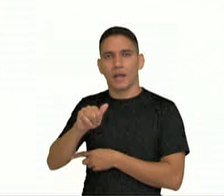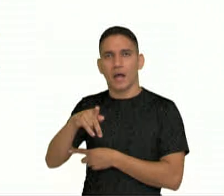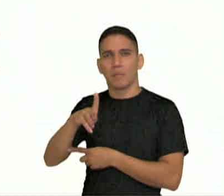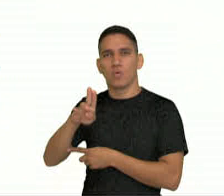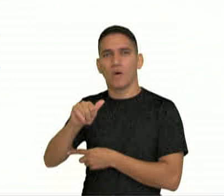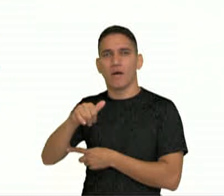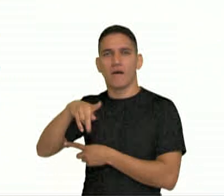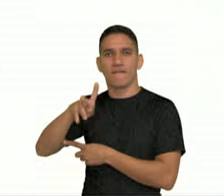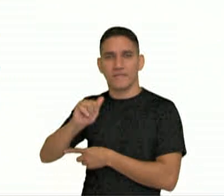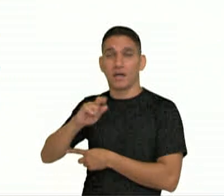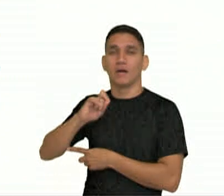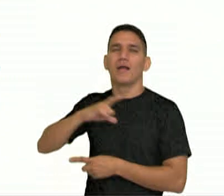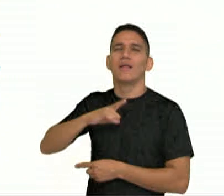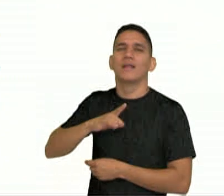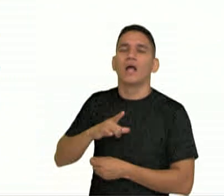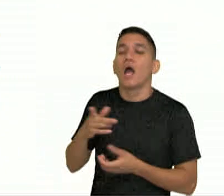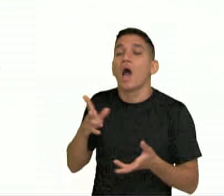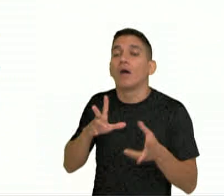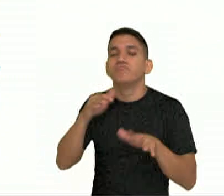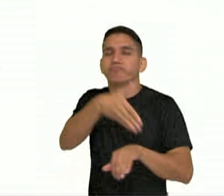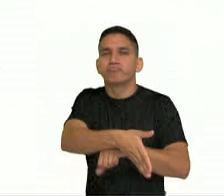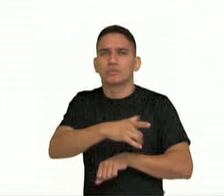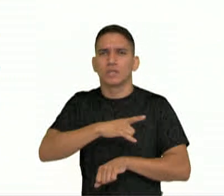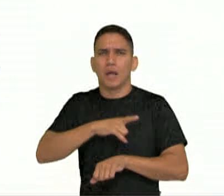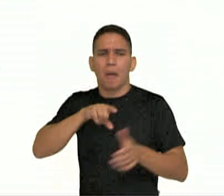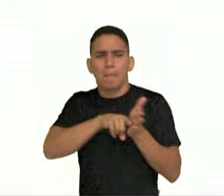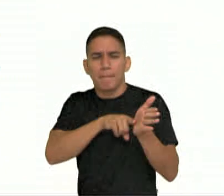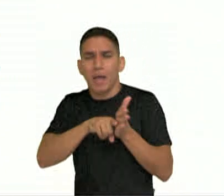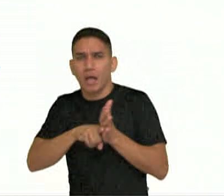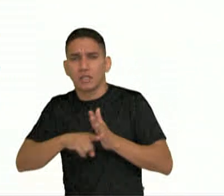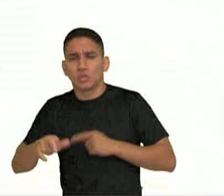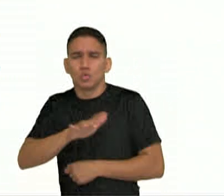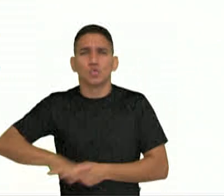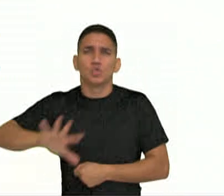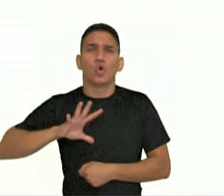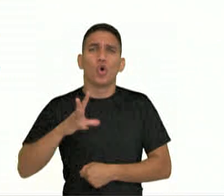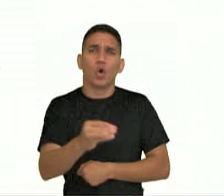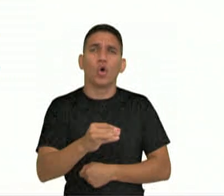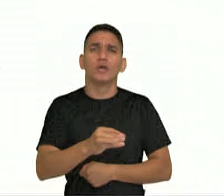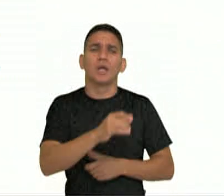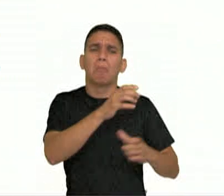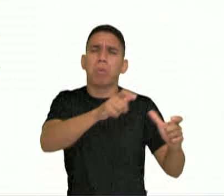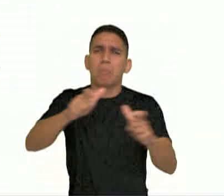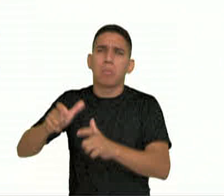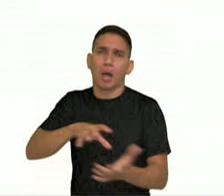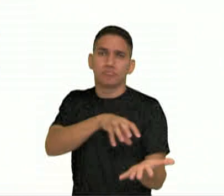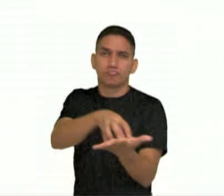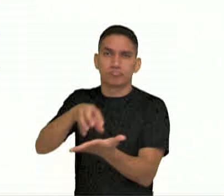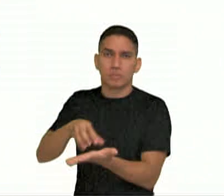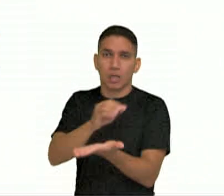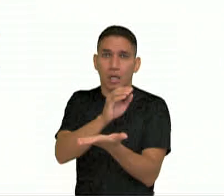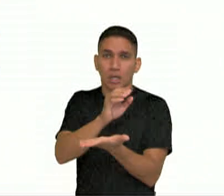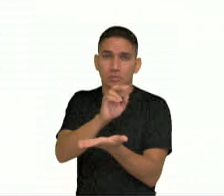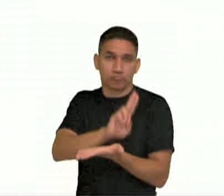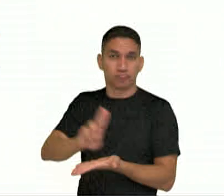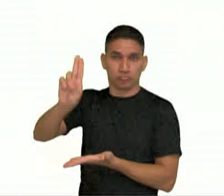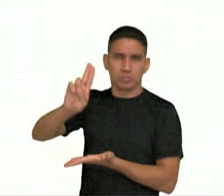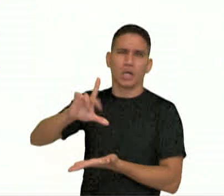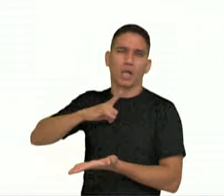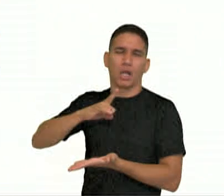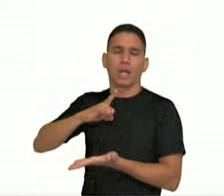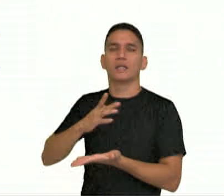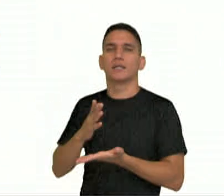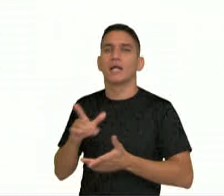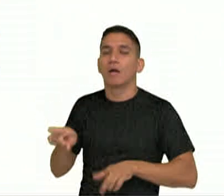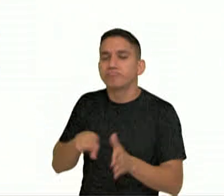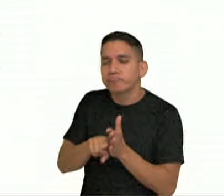de sequenciamento genético para pesquisadores de todas as instituições de ensino superior e institutos de pesquisa científica. O Vale